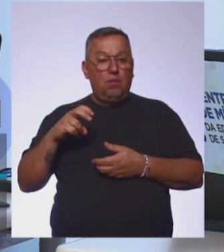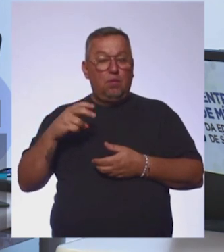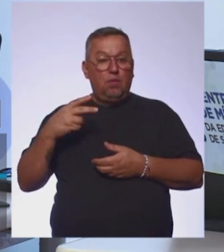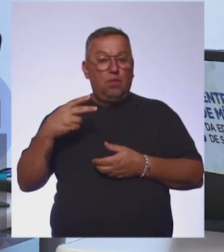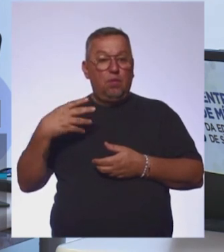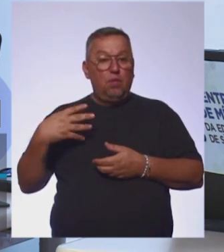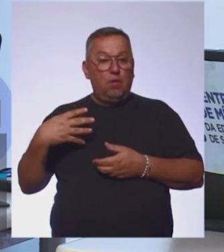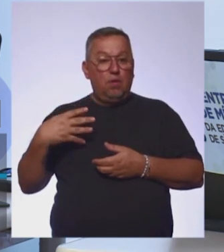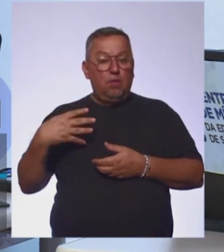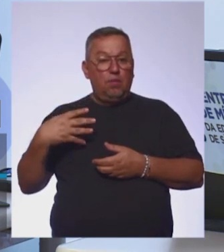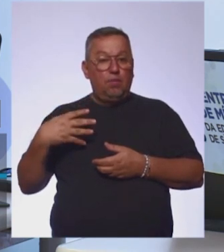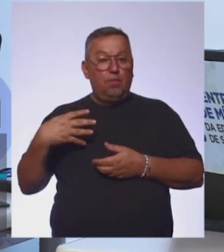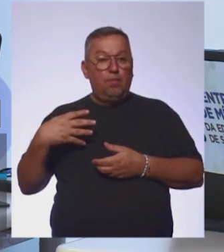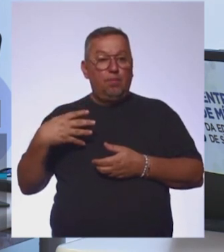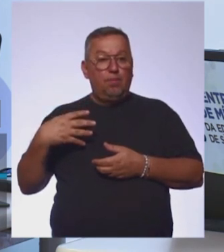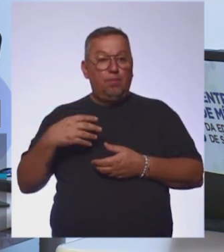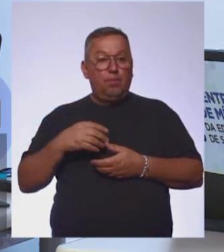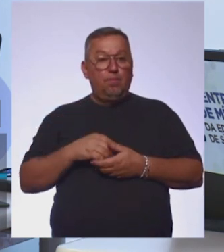4. Pro Vani.